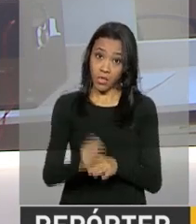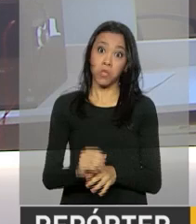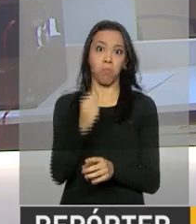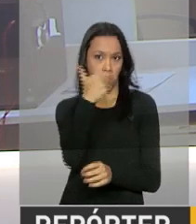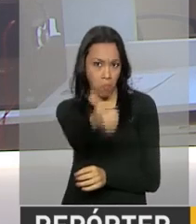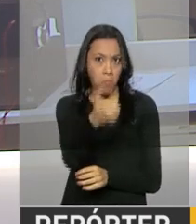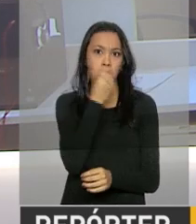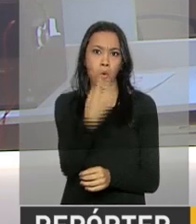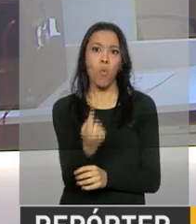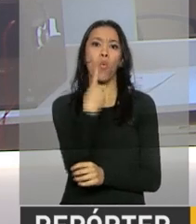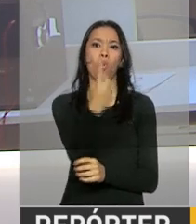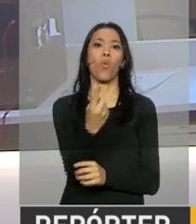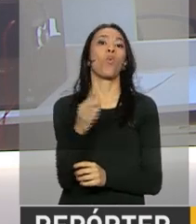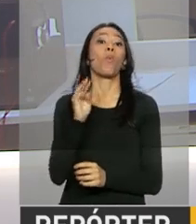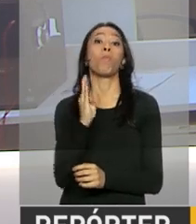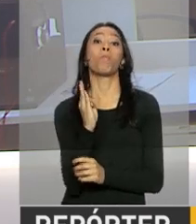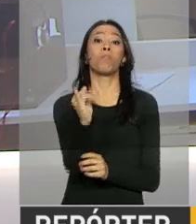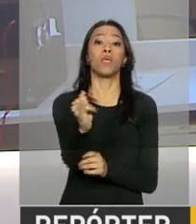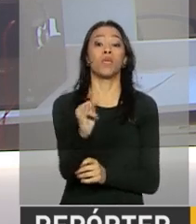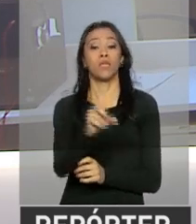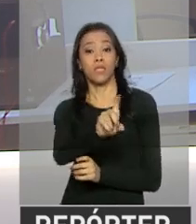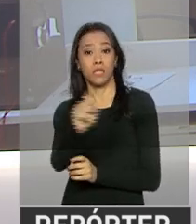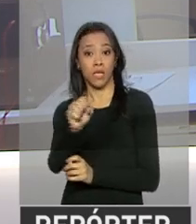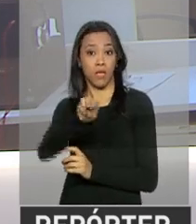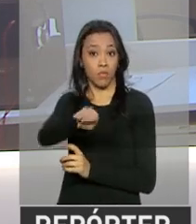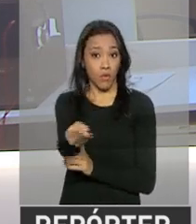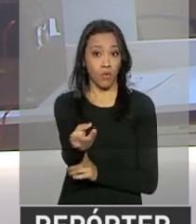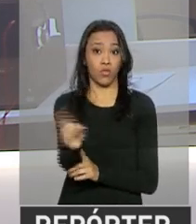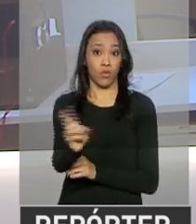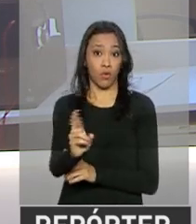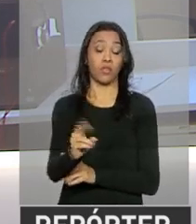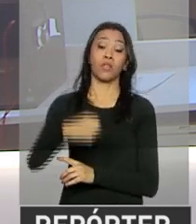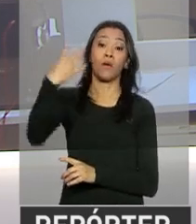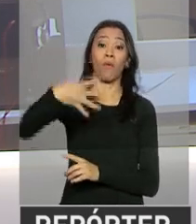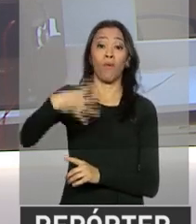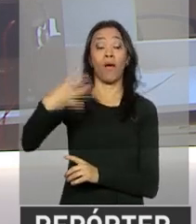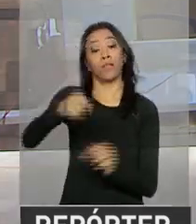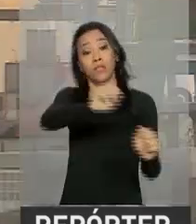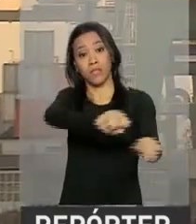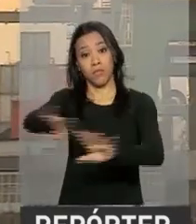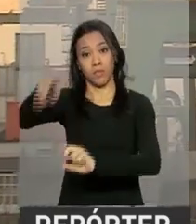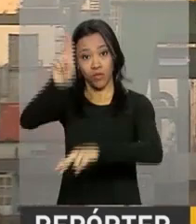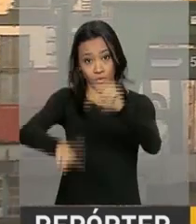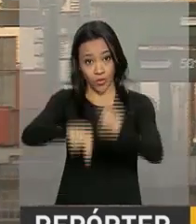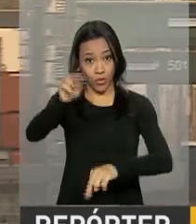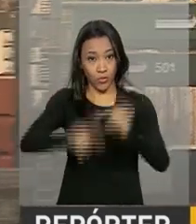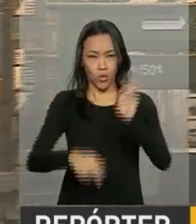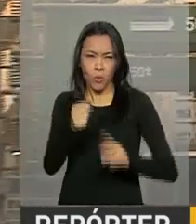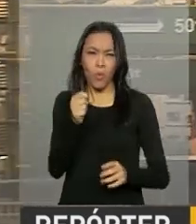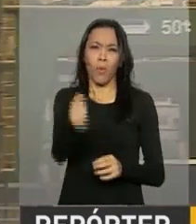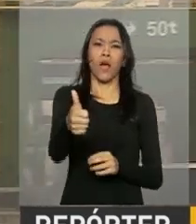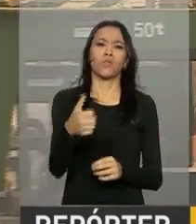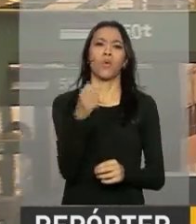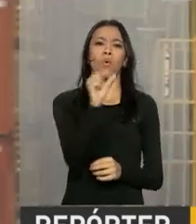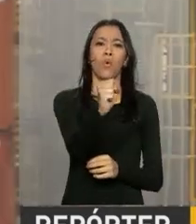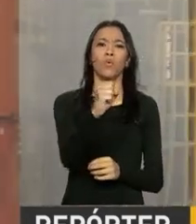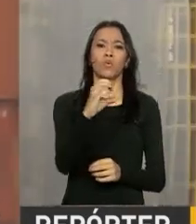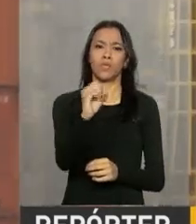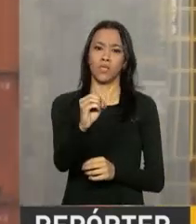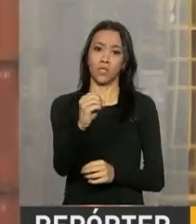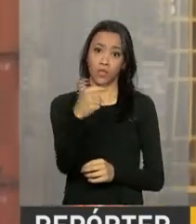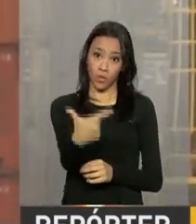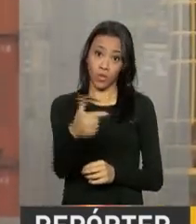1.1 milhões de dólares na quarta semana de Junho as exportações chegaram a quase 802 Milhões de